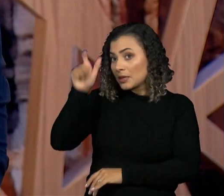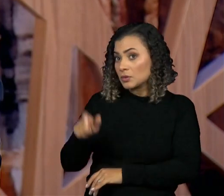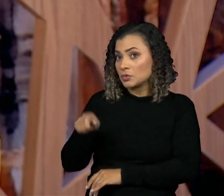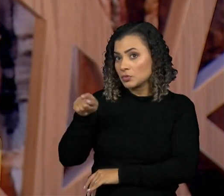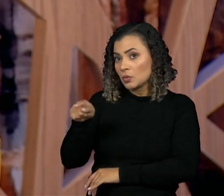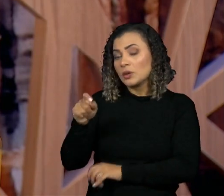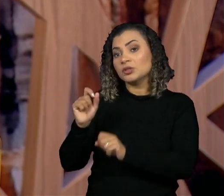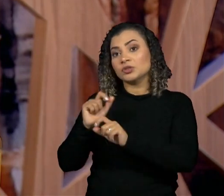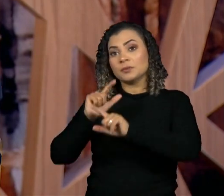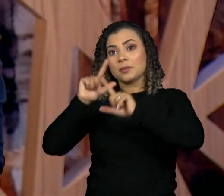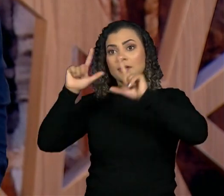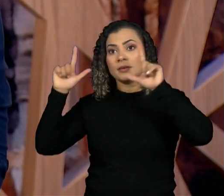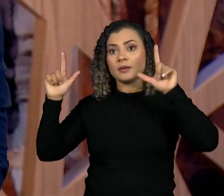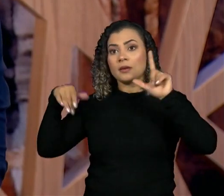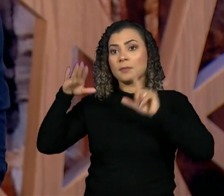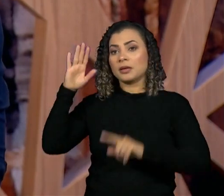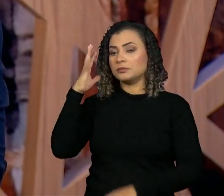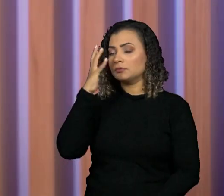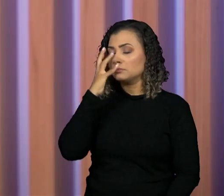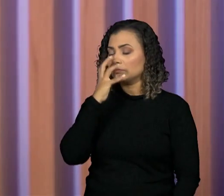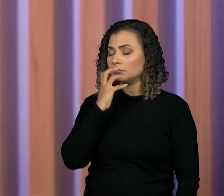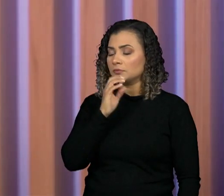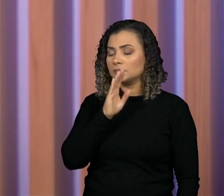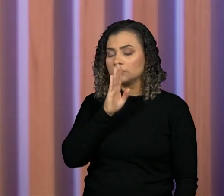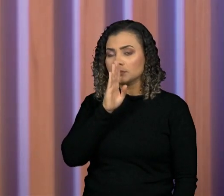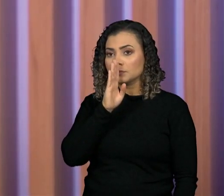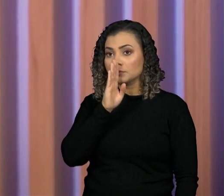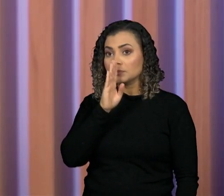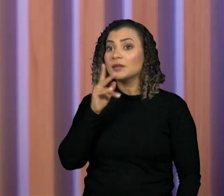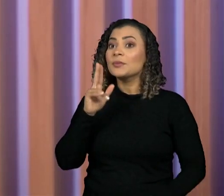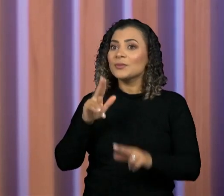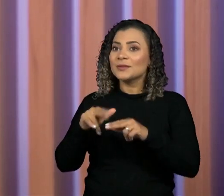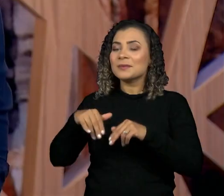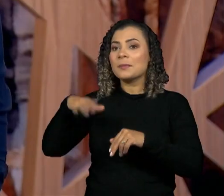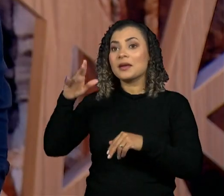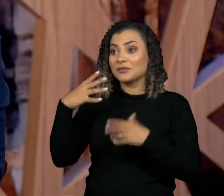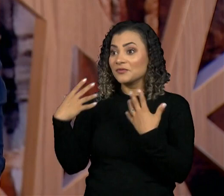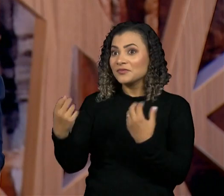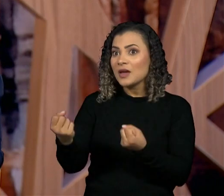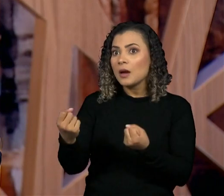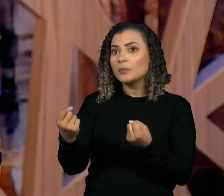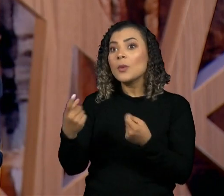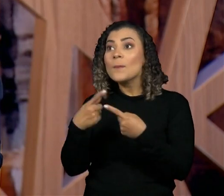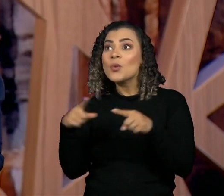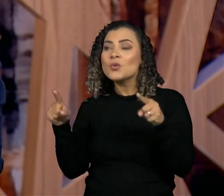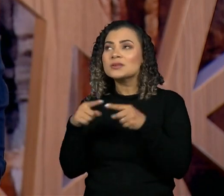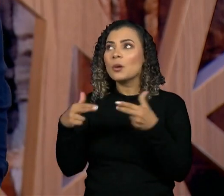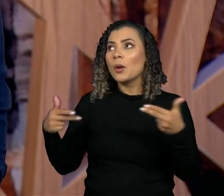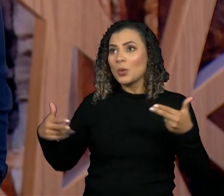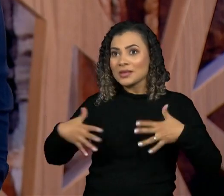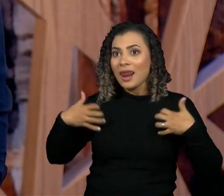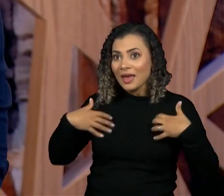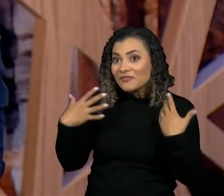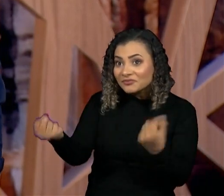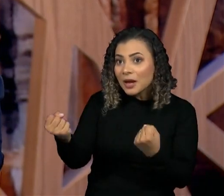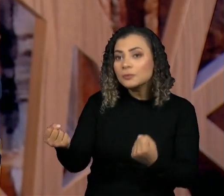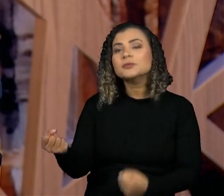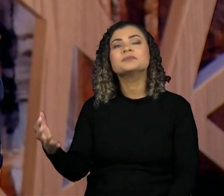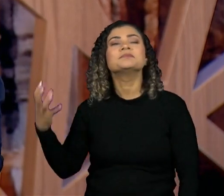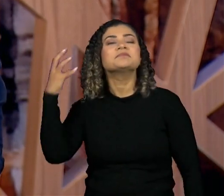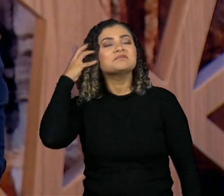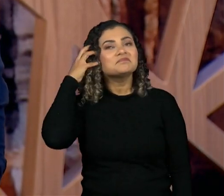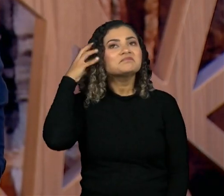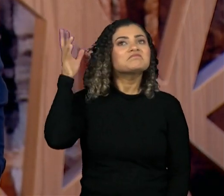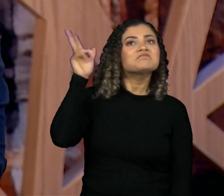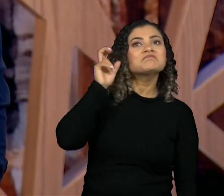pela manhã, ela é mais entristecida. Então, a gente vai para esse contexto de, vamos pensar então numa música, né? Algo gostoso que